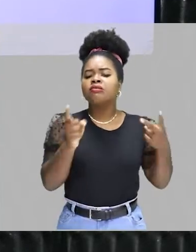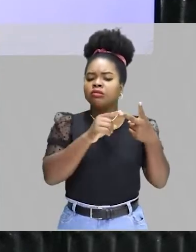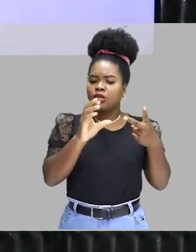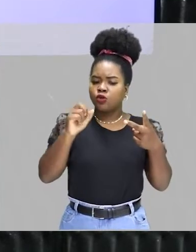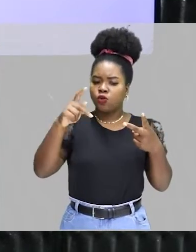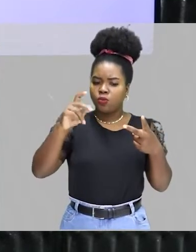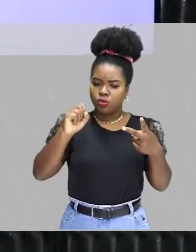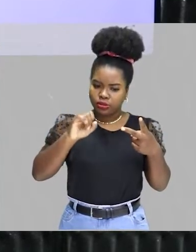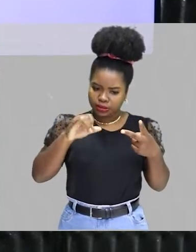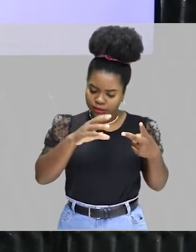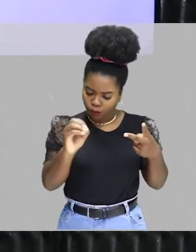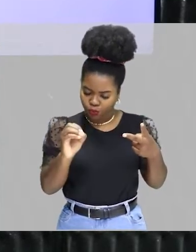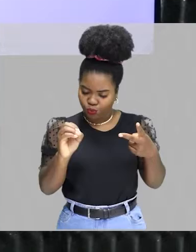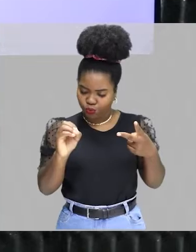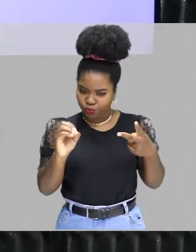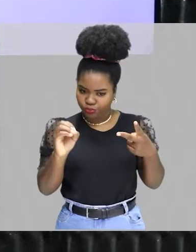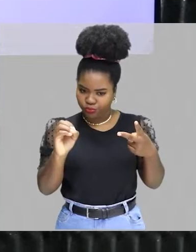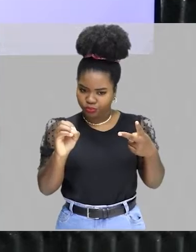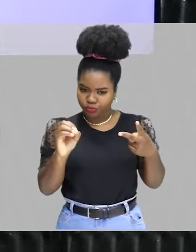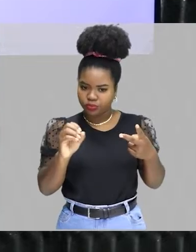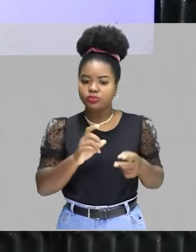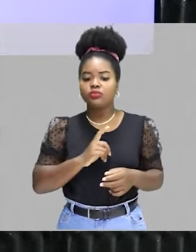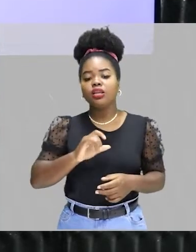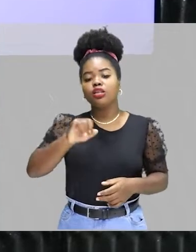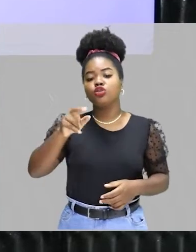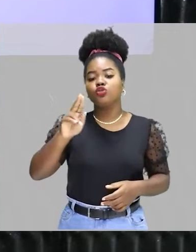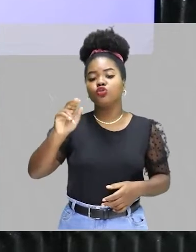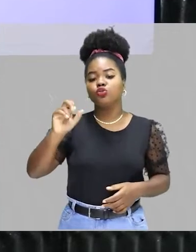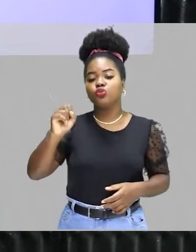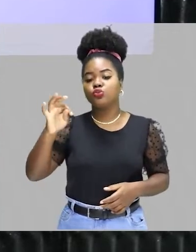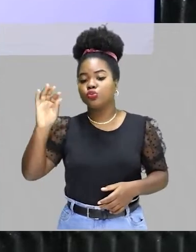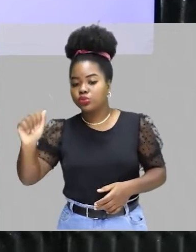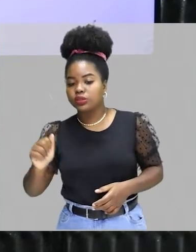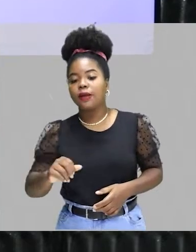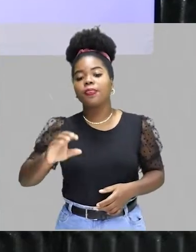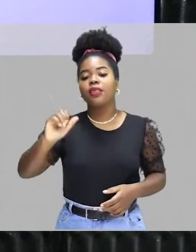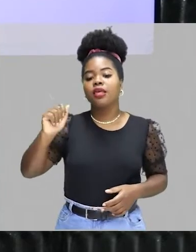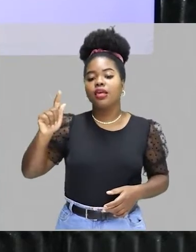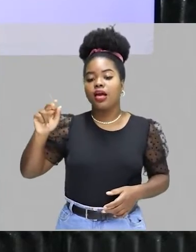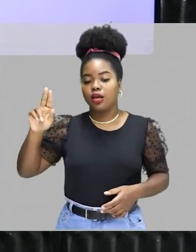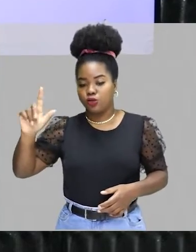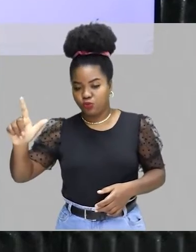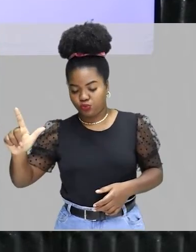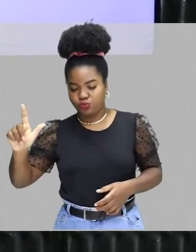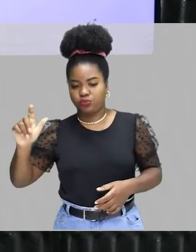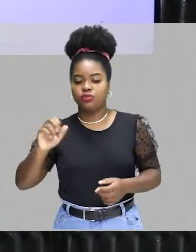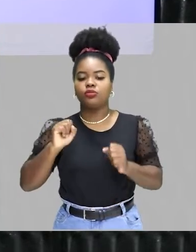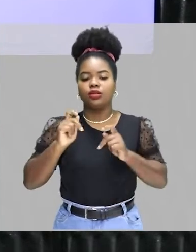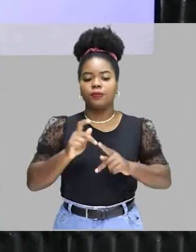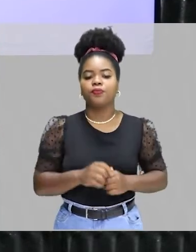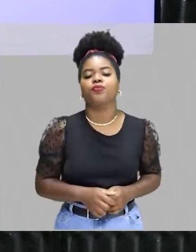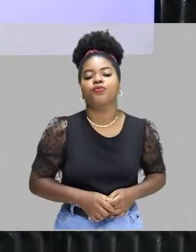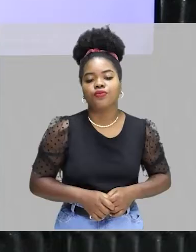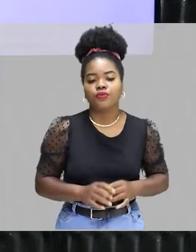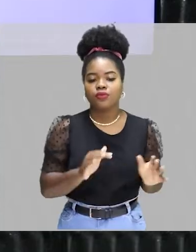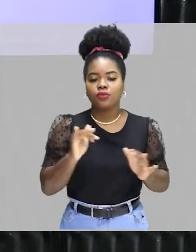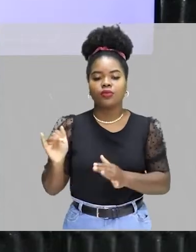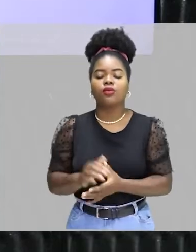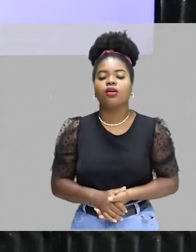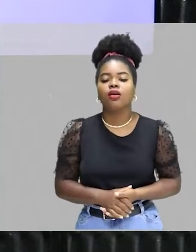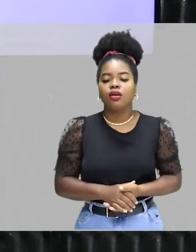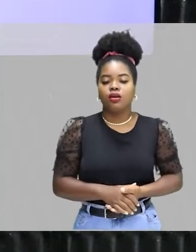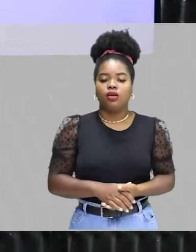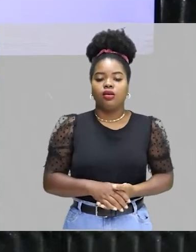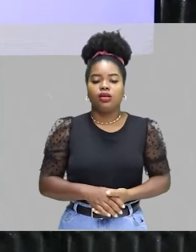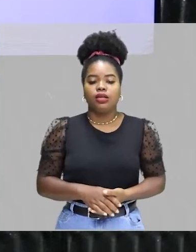composição. Por justaposição e aglutinação, falaremos já disso, tá certo? Então, para início de conversa, vamos